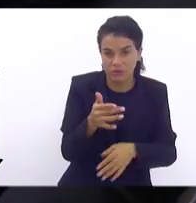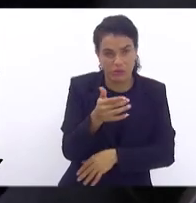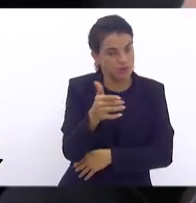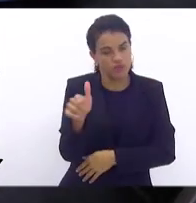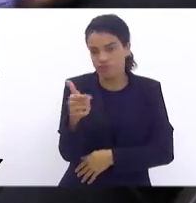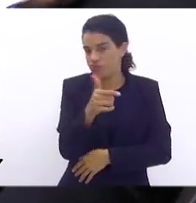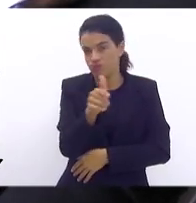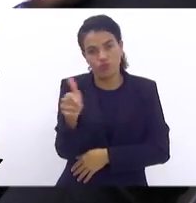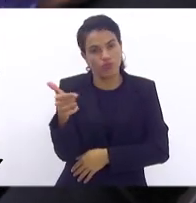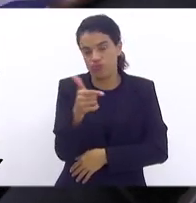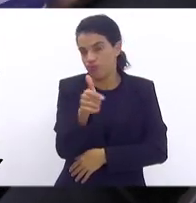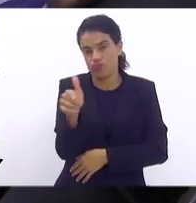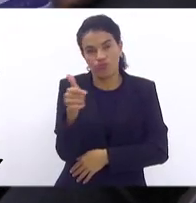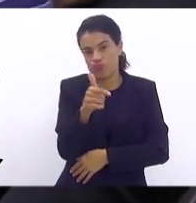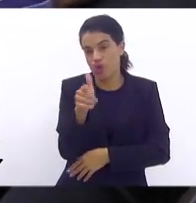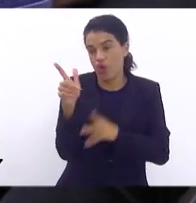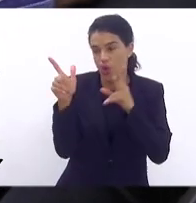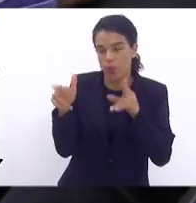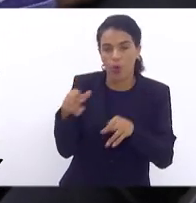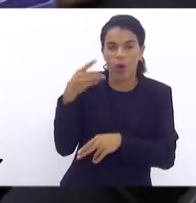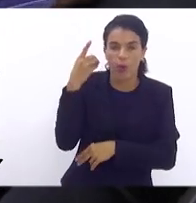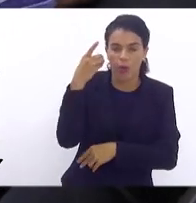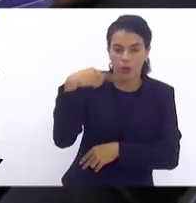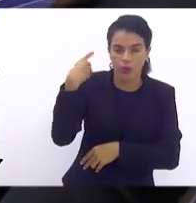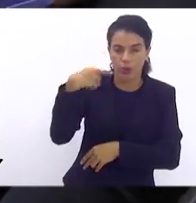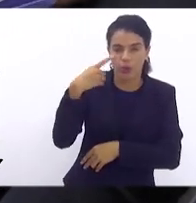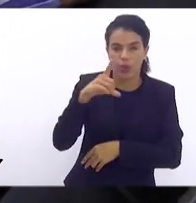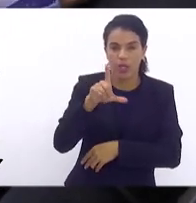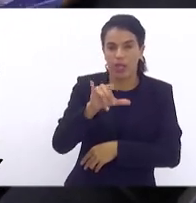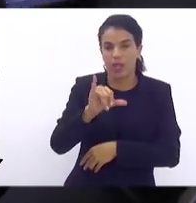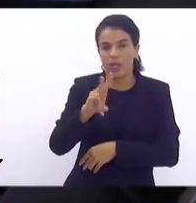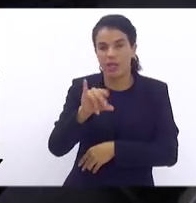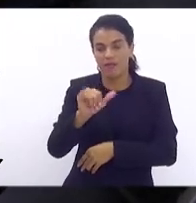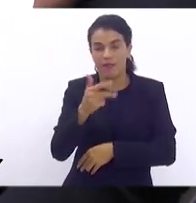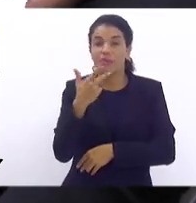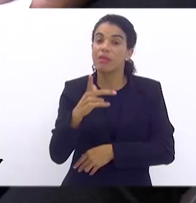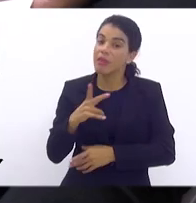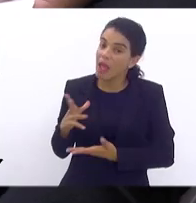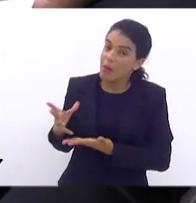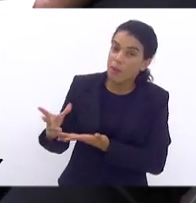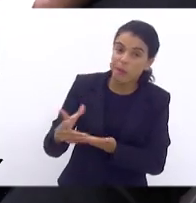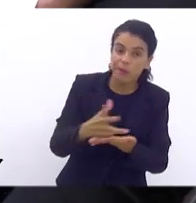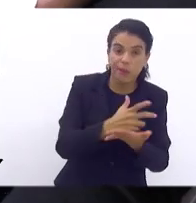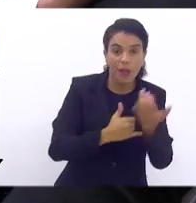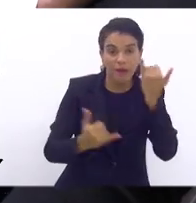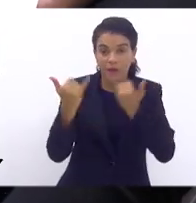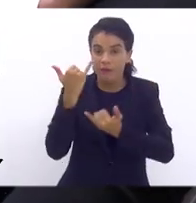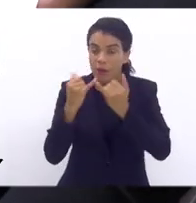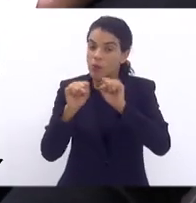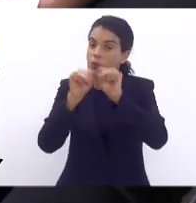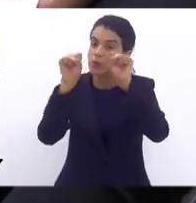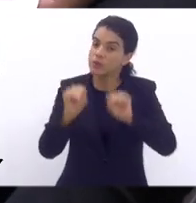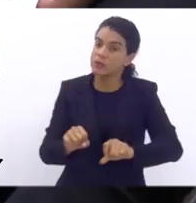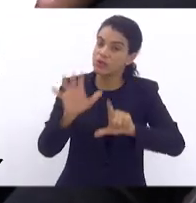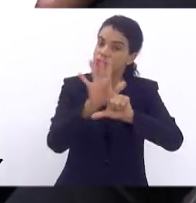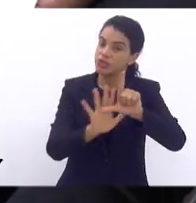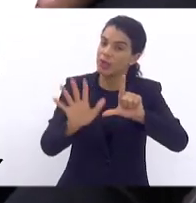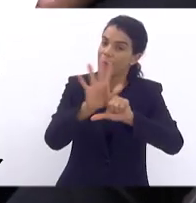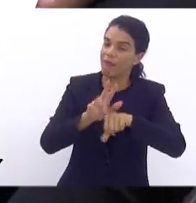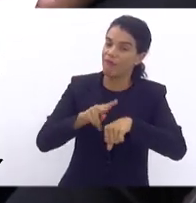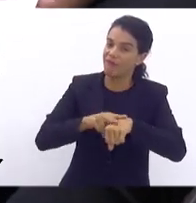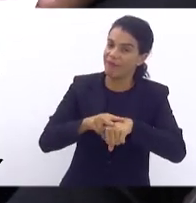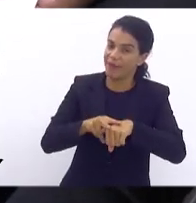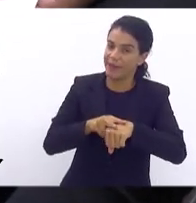a violência cibernética não como a doutora Lívia falou a gente tem os dados dos atendimentos no sistema verde mas não